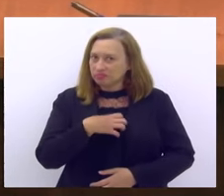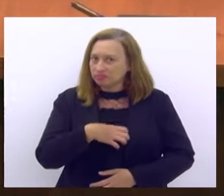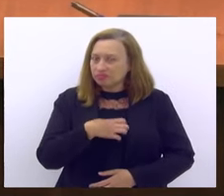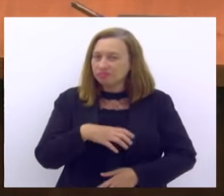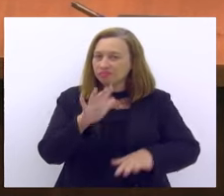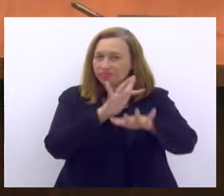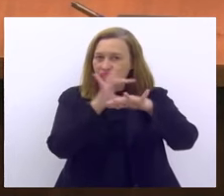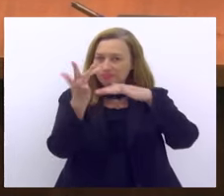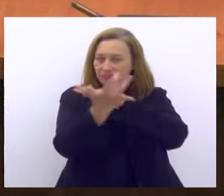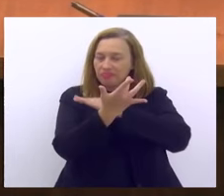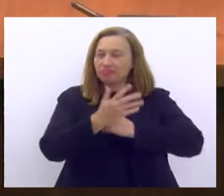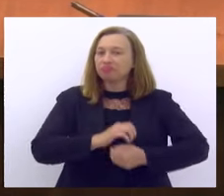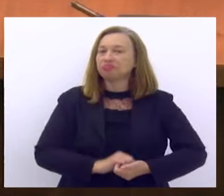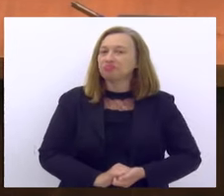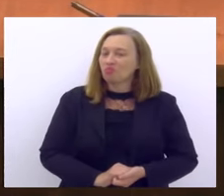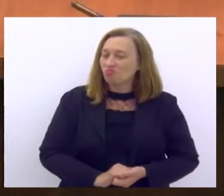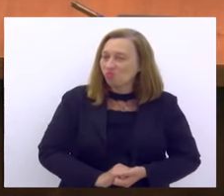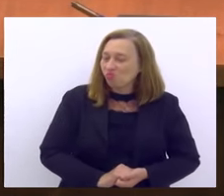redes sociais,